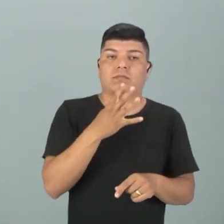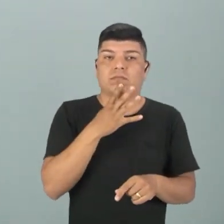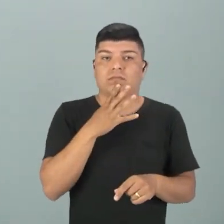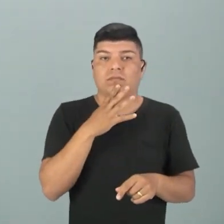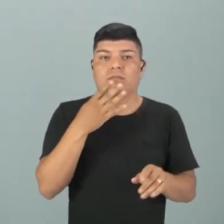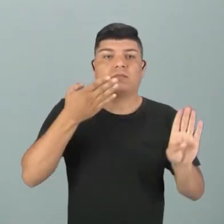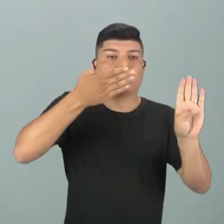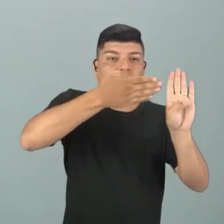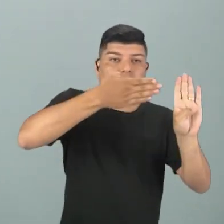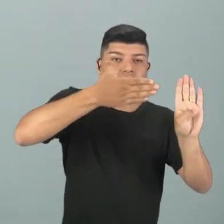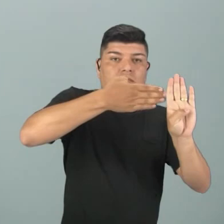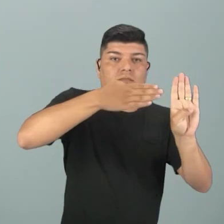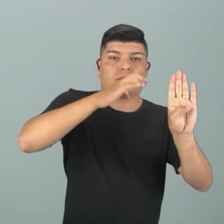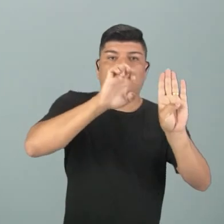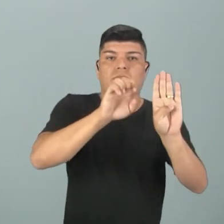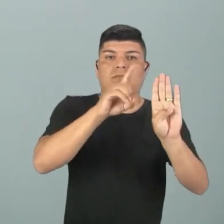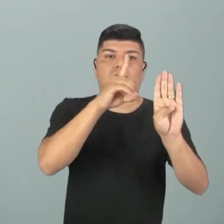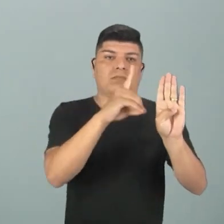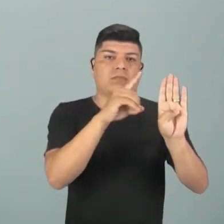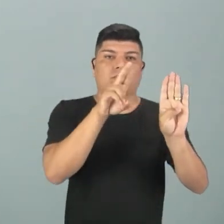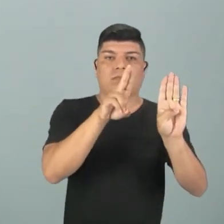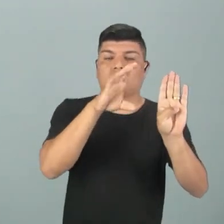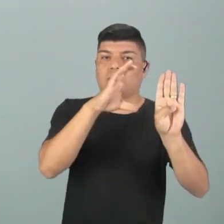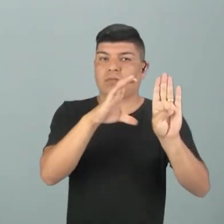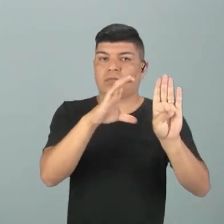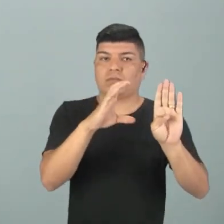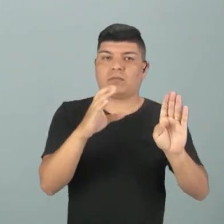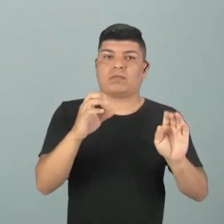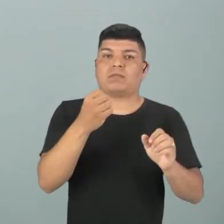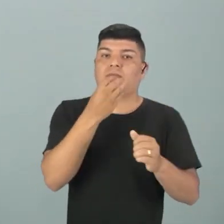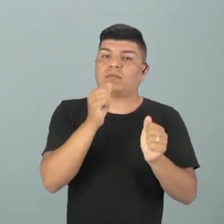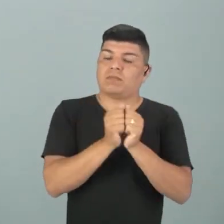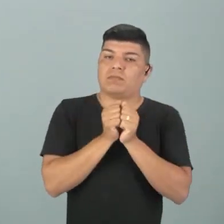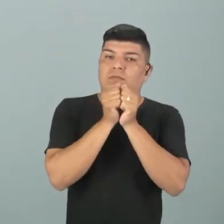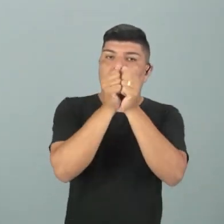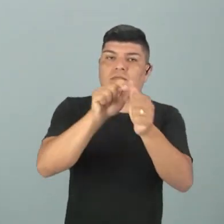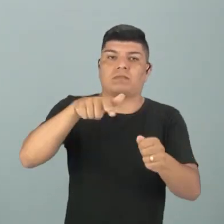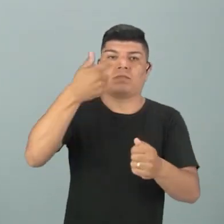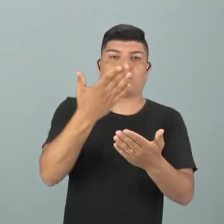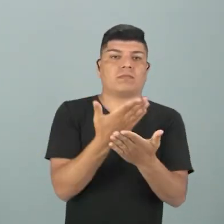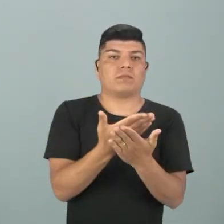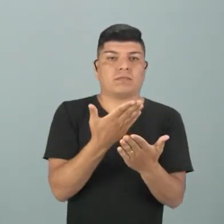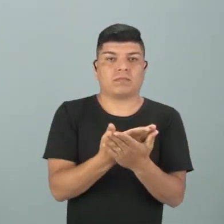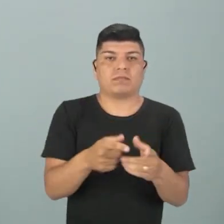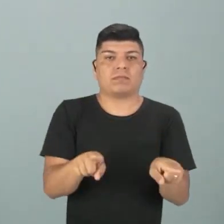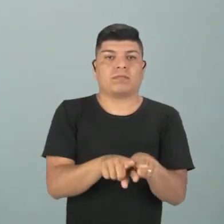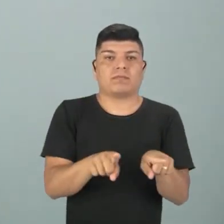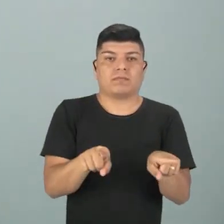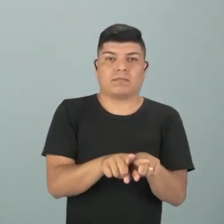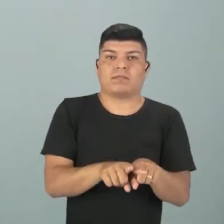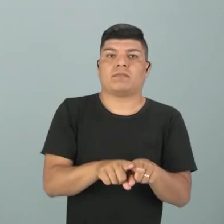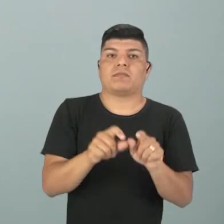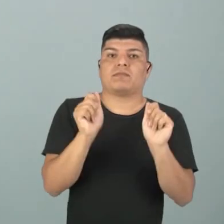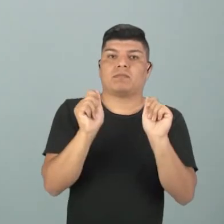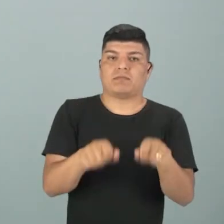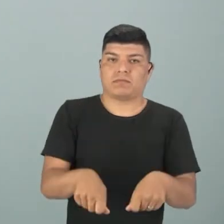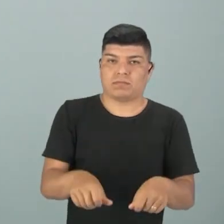podem acessar a nossa plataforma Eduque. E fique com a gente aí nas próximas aulas também, para você